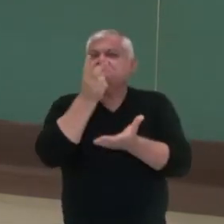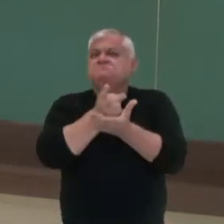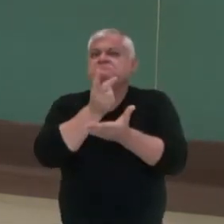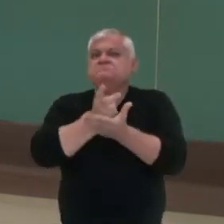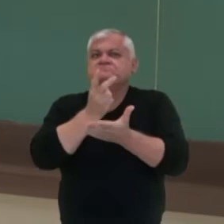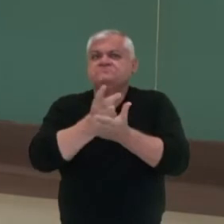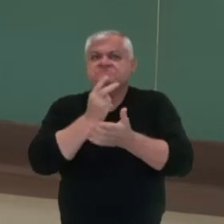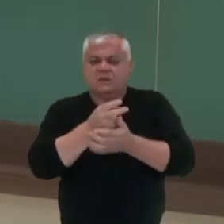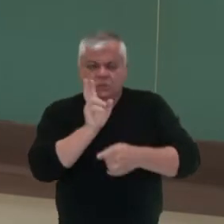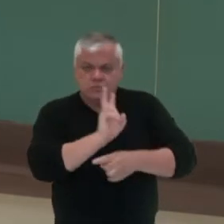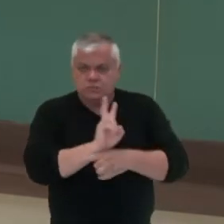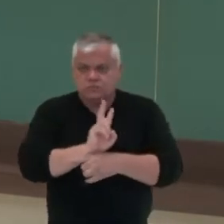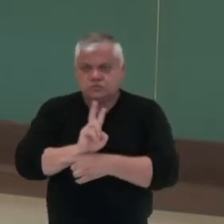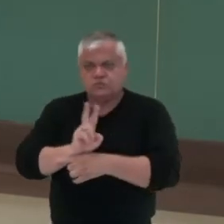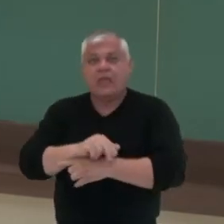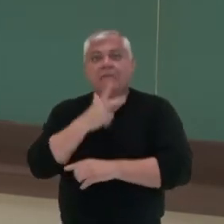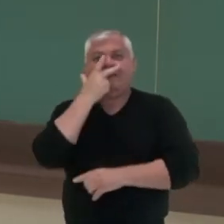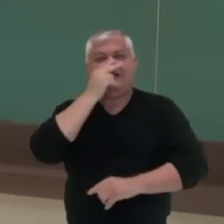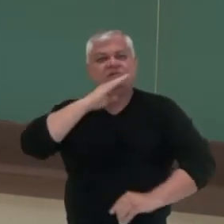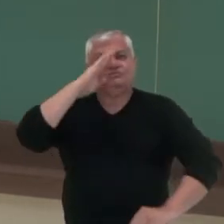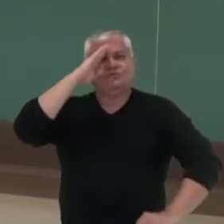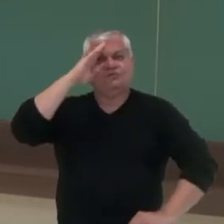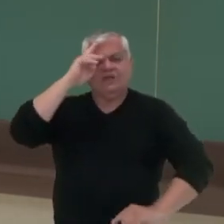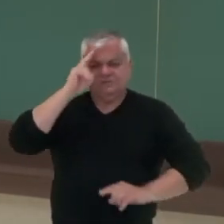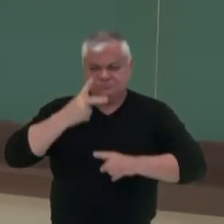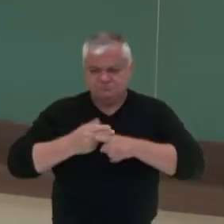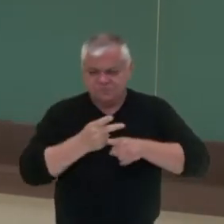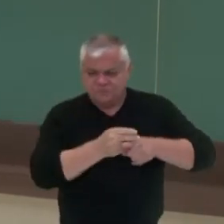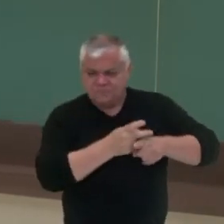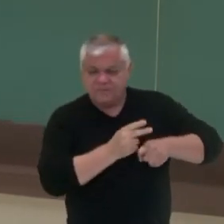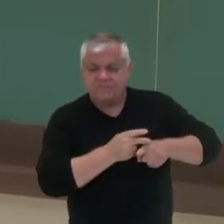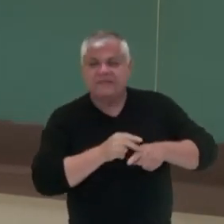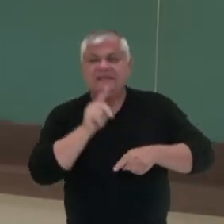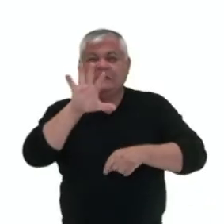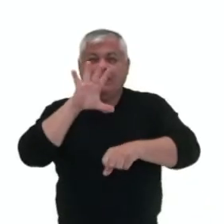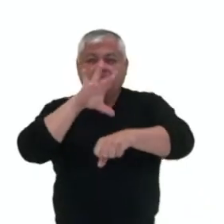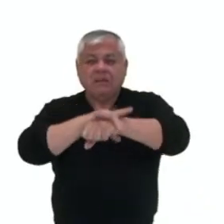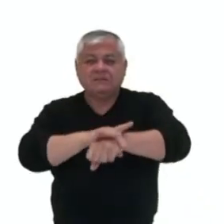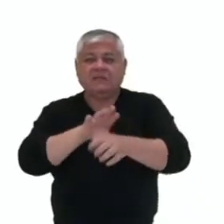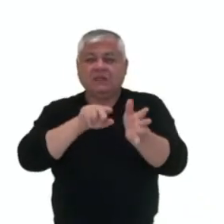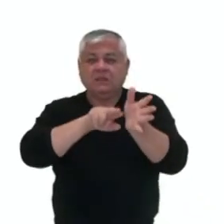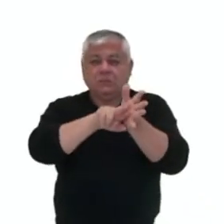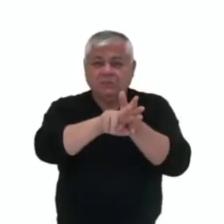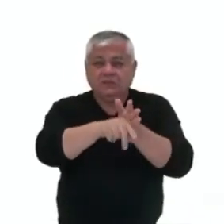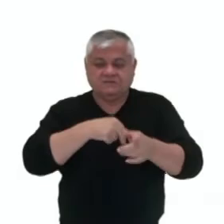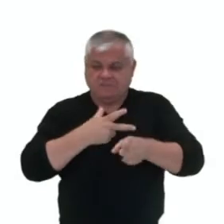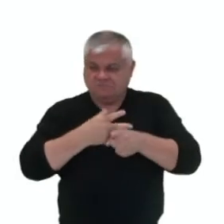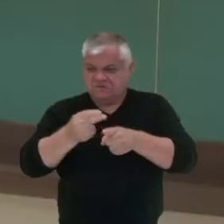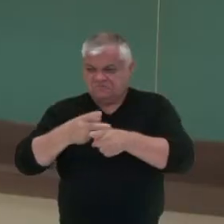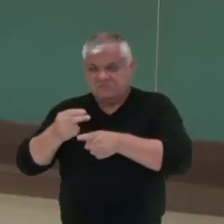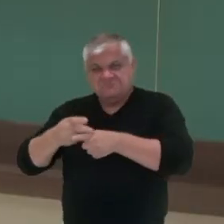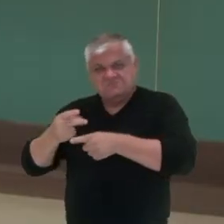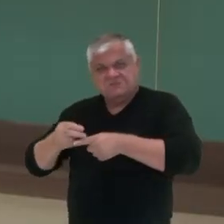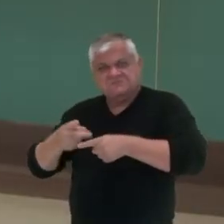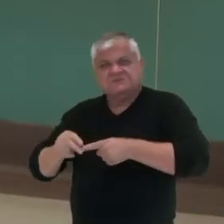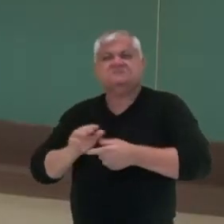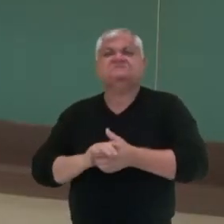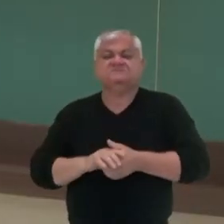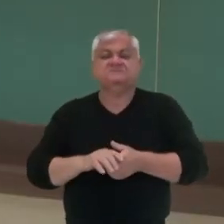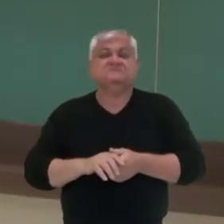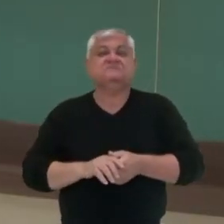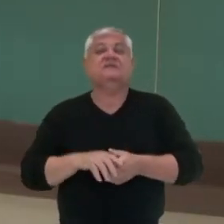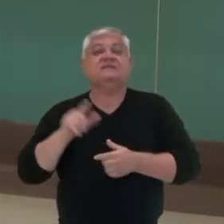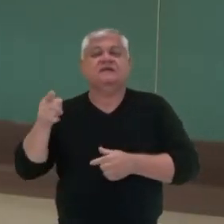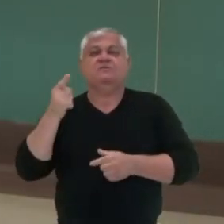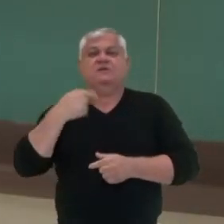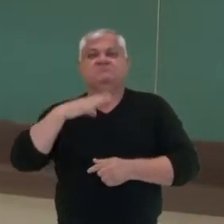corpo monitorando se tem algum agente etiológico, uma bactéria, um vírus, qualquer coisa assim, que possa dar um problema.